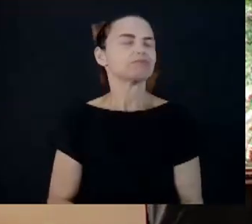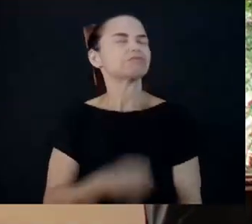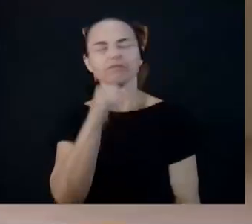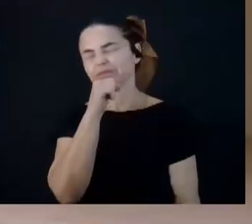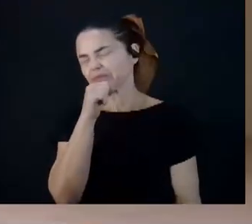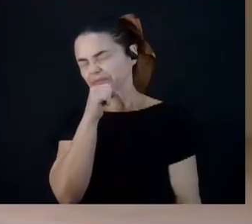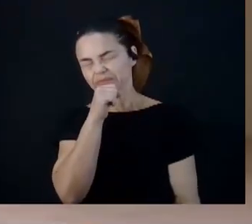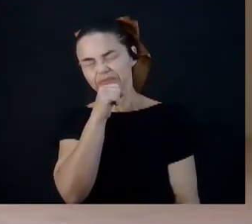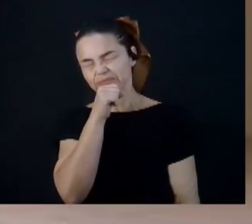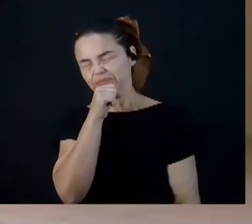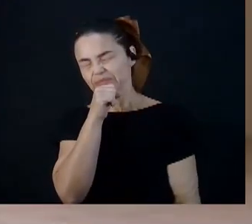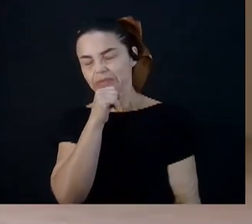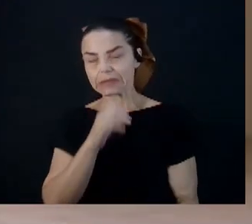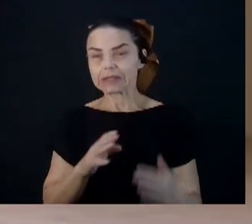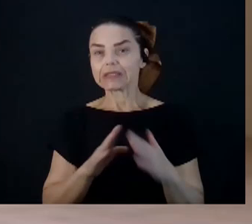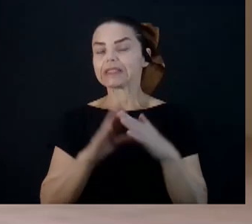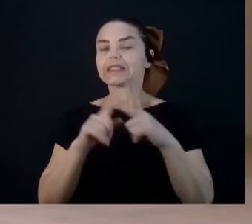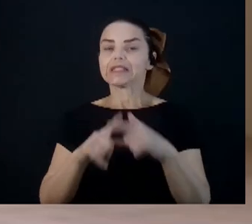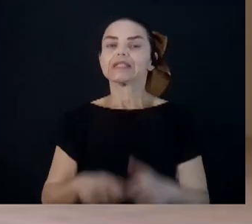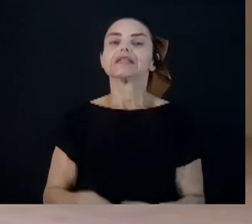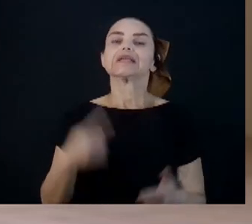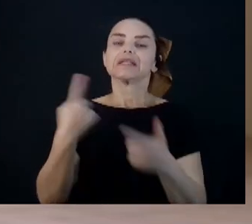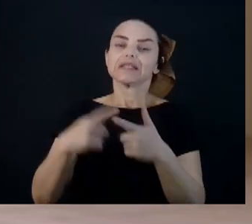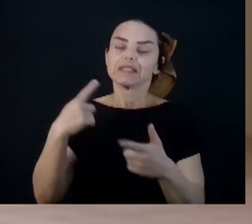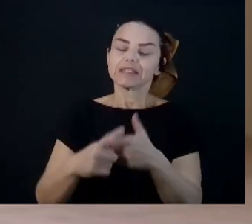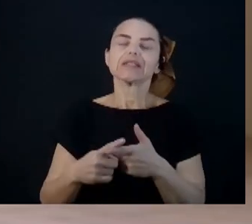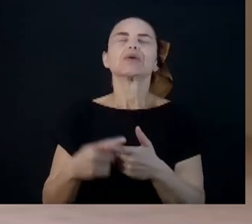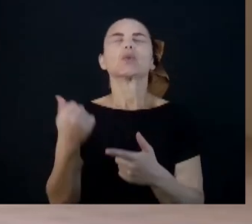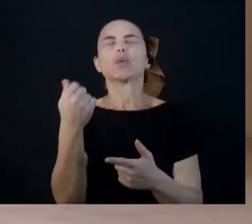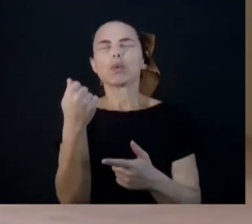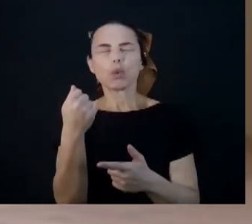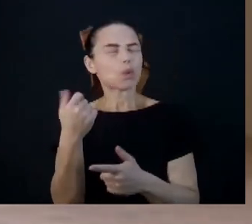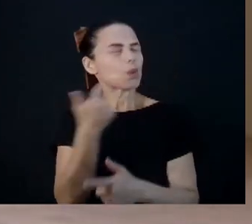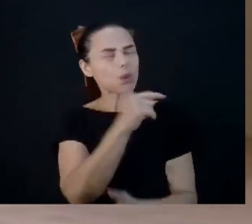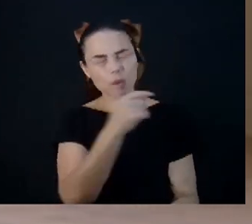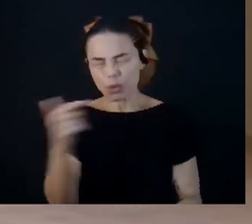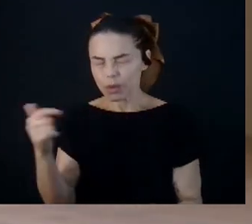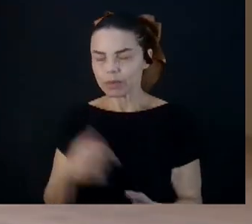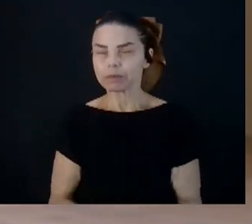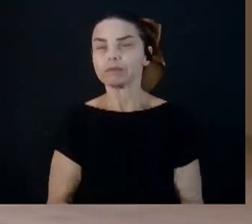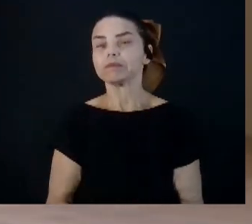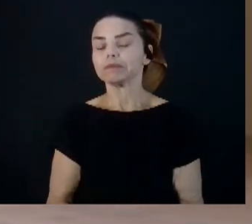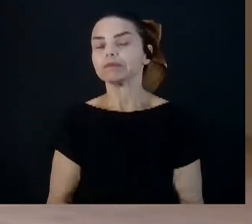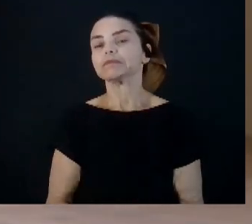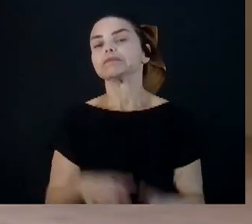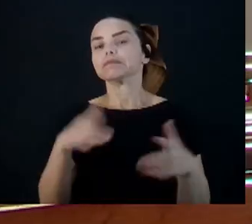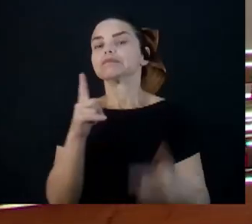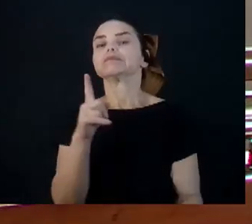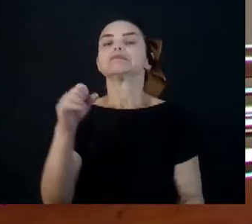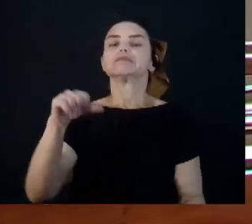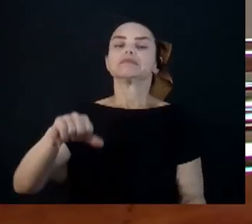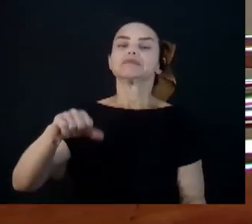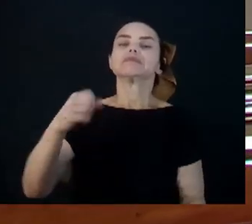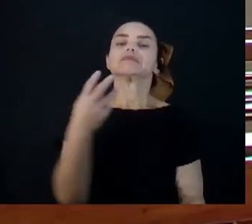uma igreja, né? Acho que até por questões financeiras e tudo mais. Mas daí, em